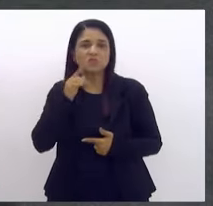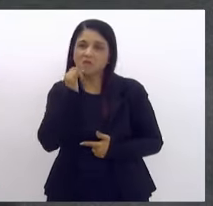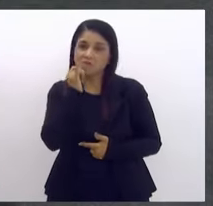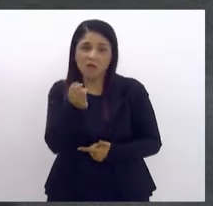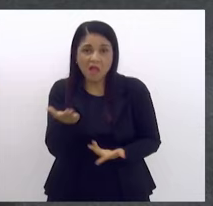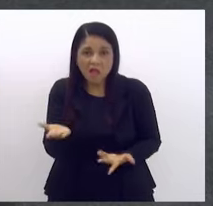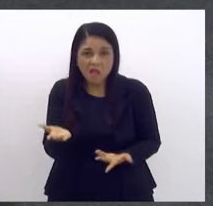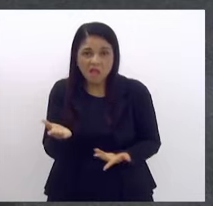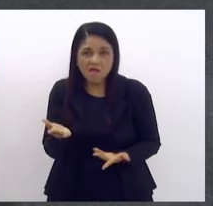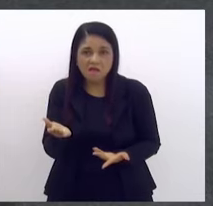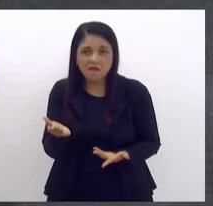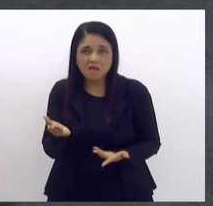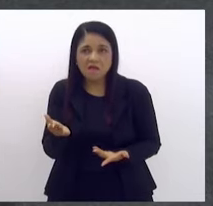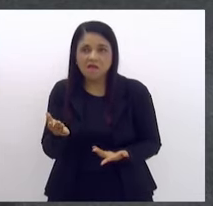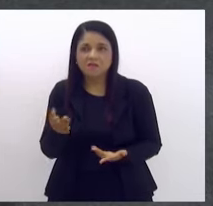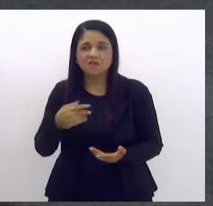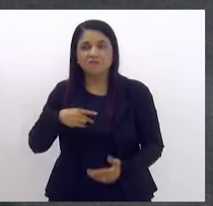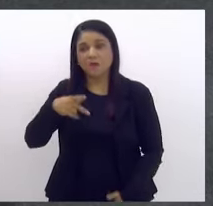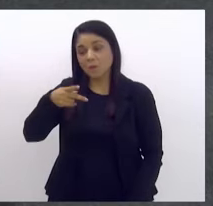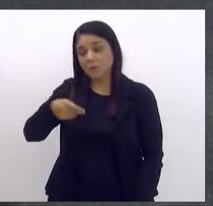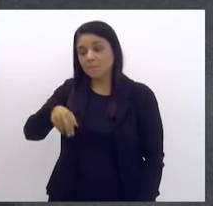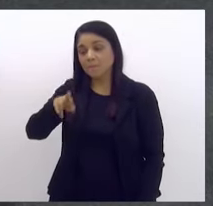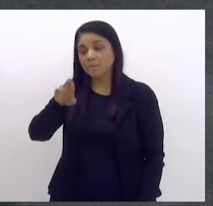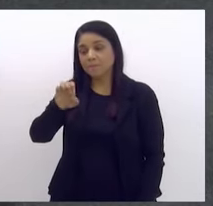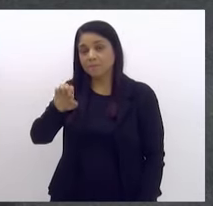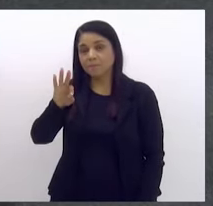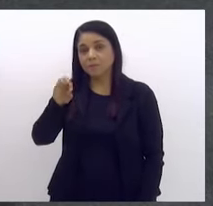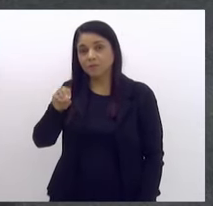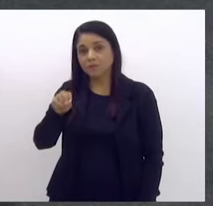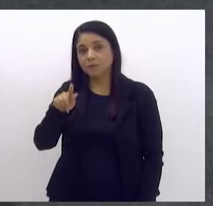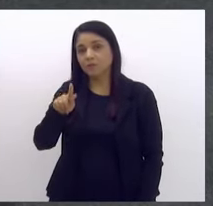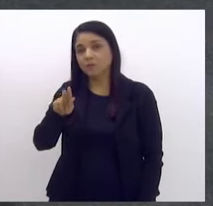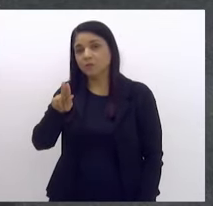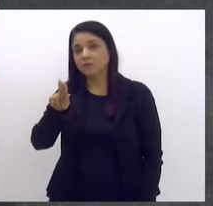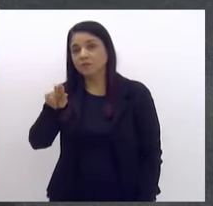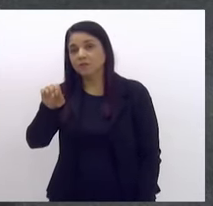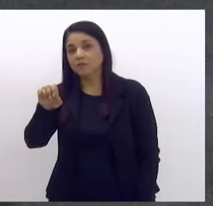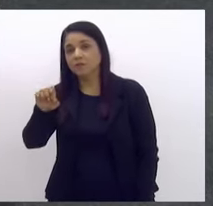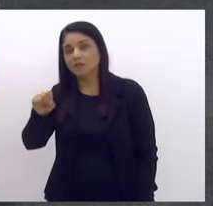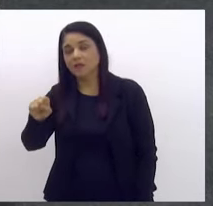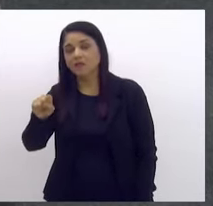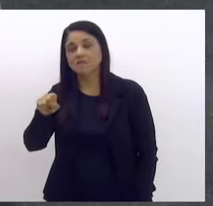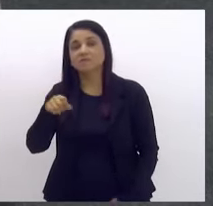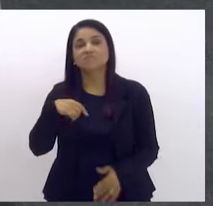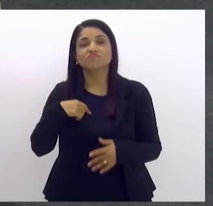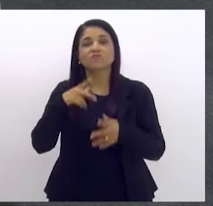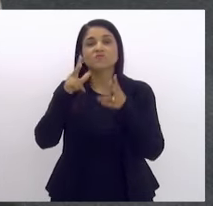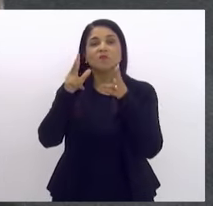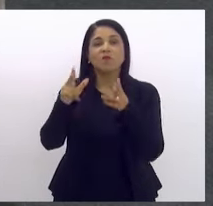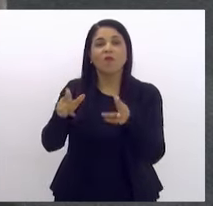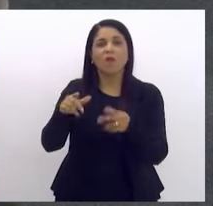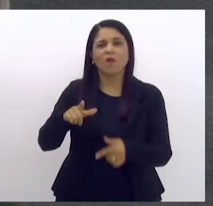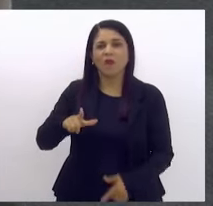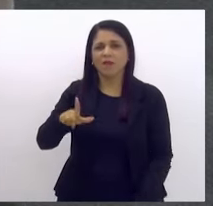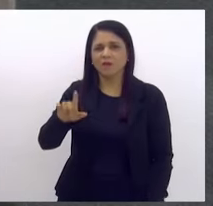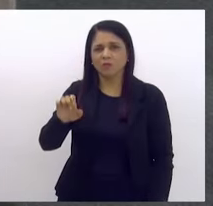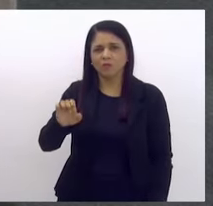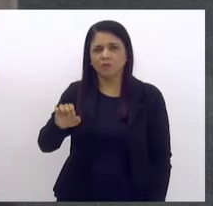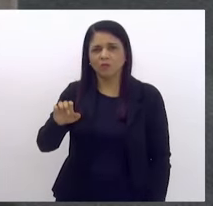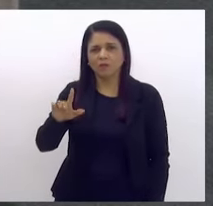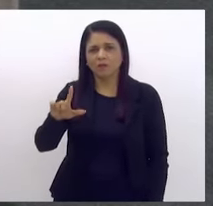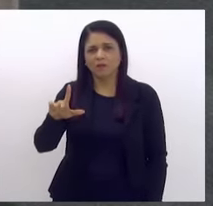E eu falo português, que é exatamente como Lélia Gonçalves nos trouxe